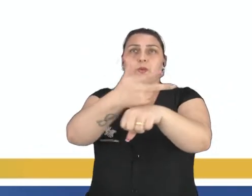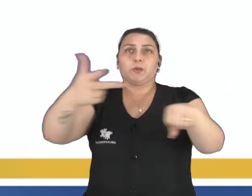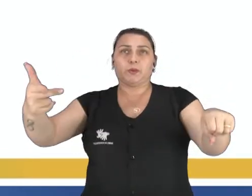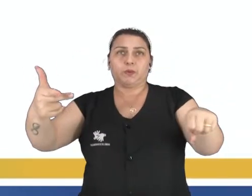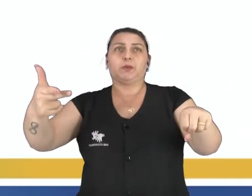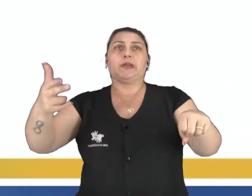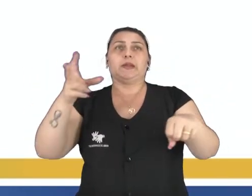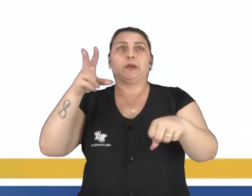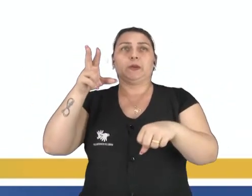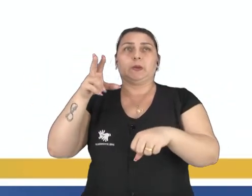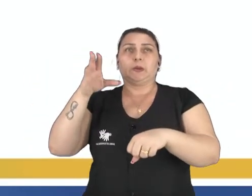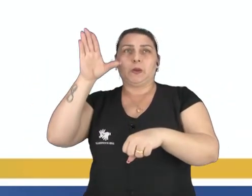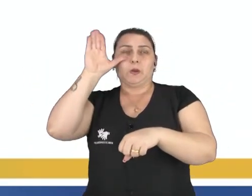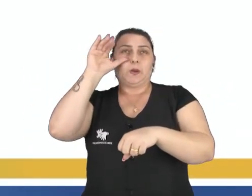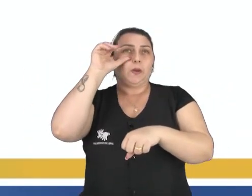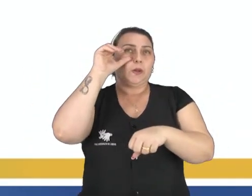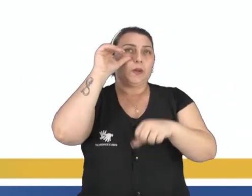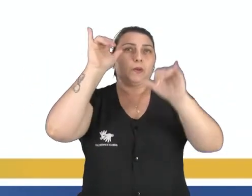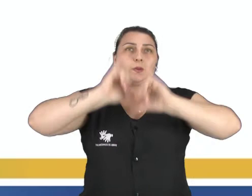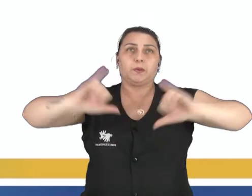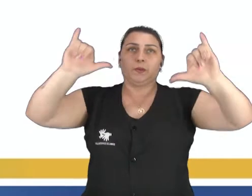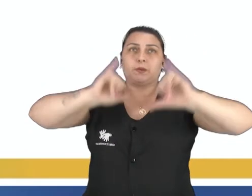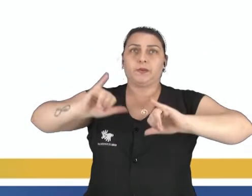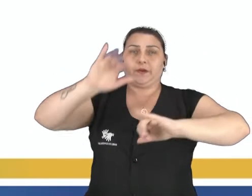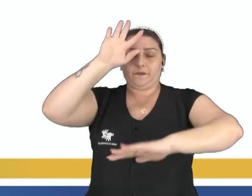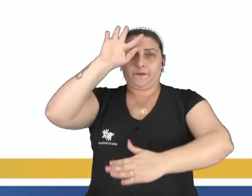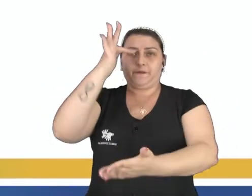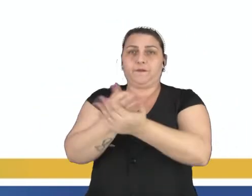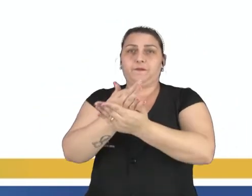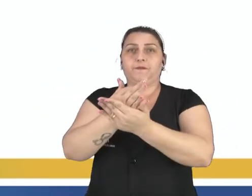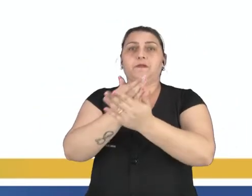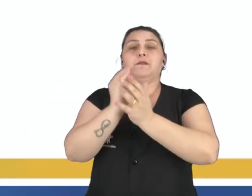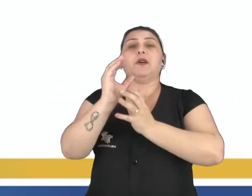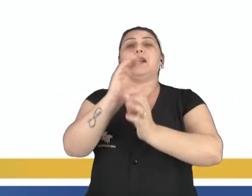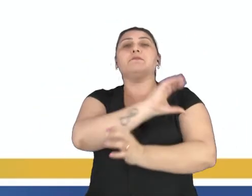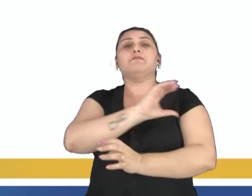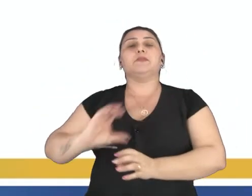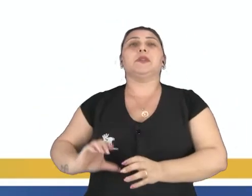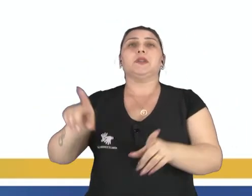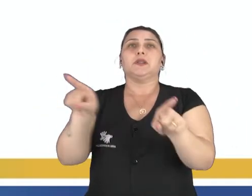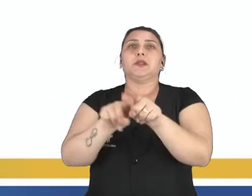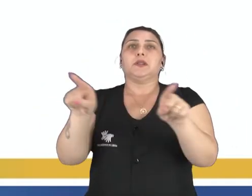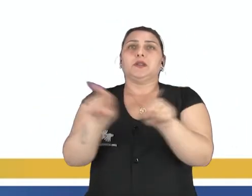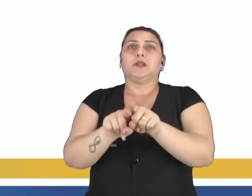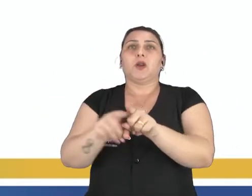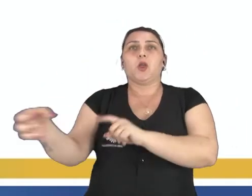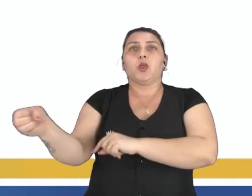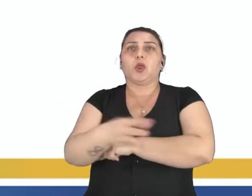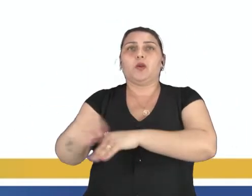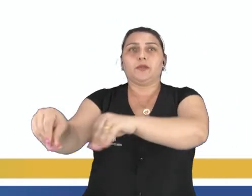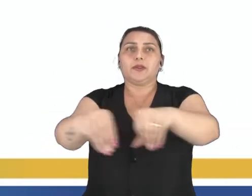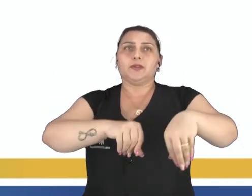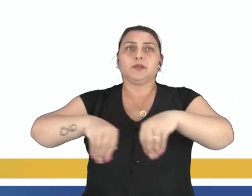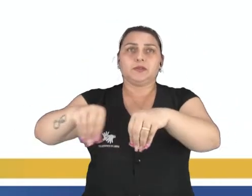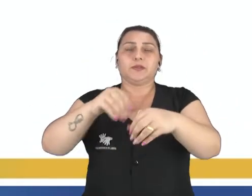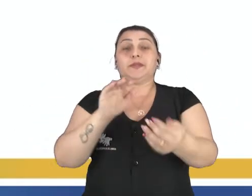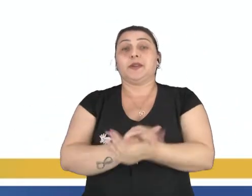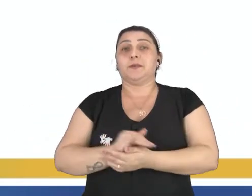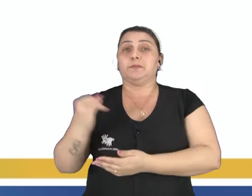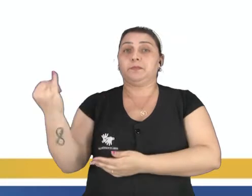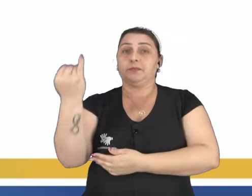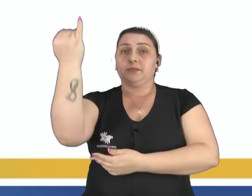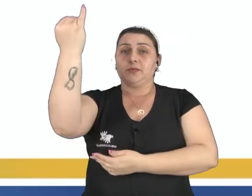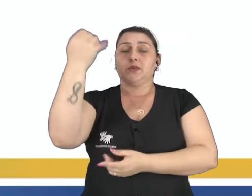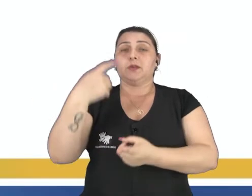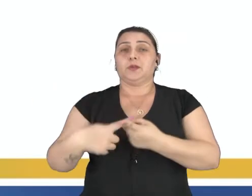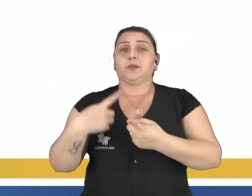metais preciosos e o interesse na propagação da fé cristã também impulsionaram a descoberta de novos territórios. É muito importante